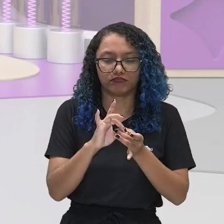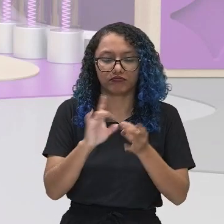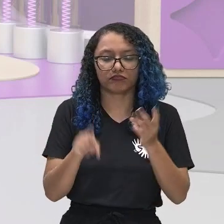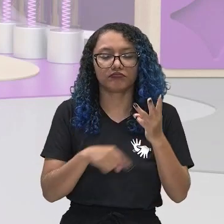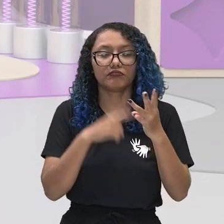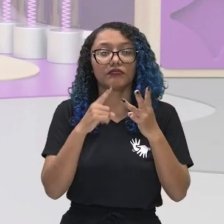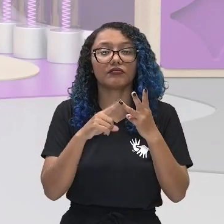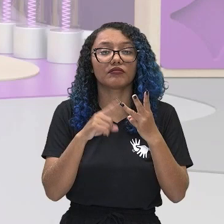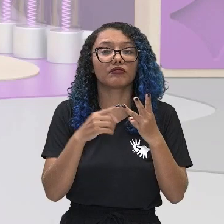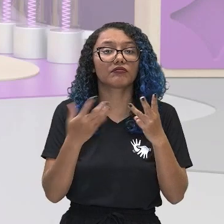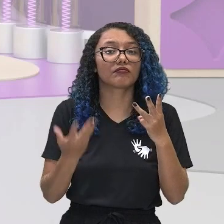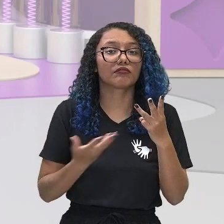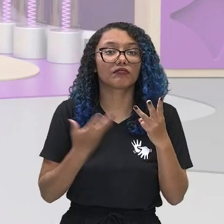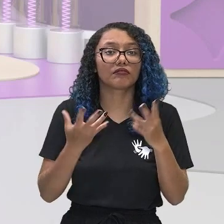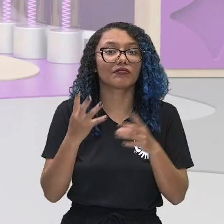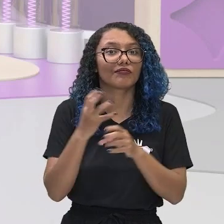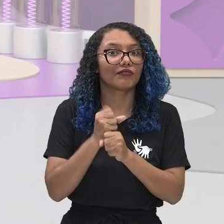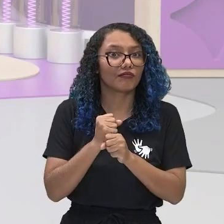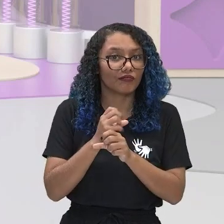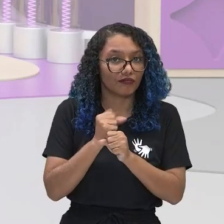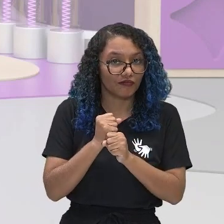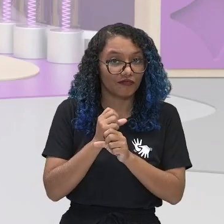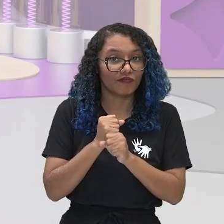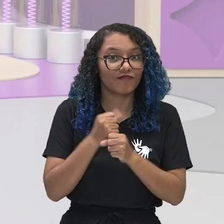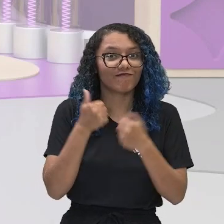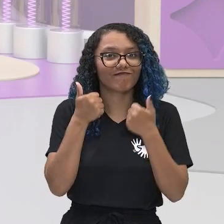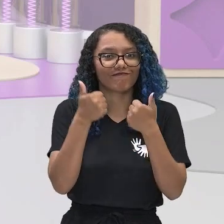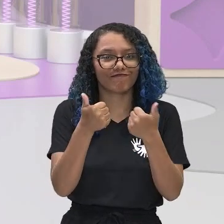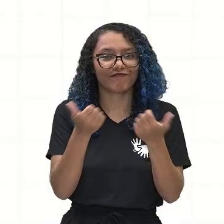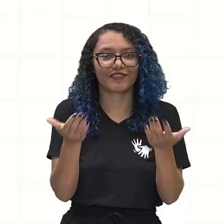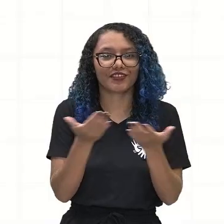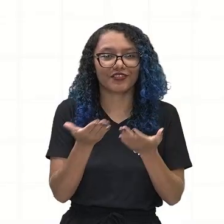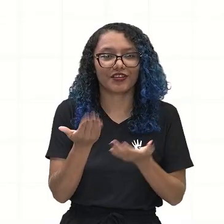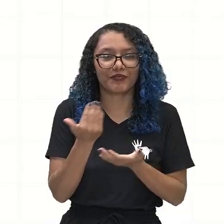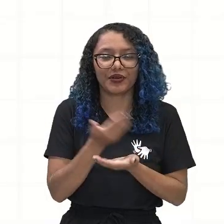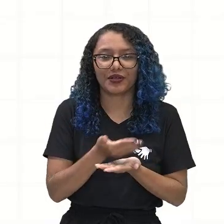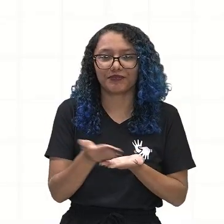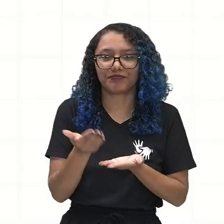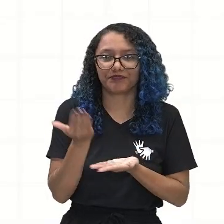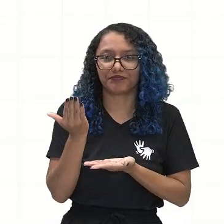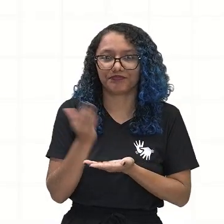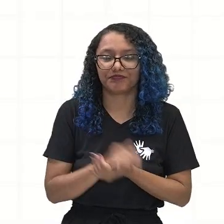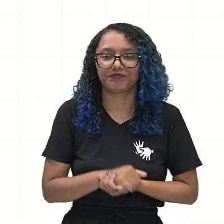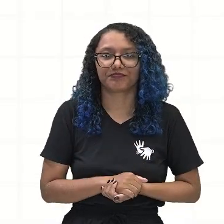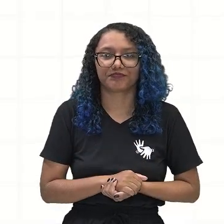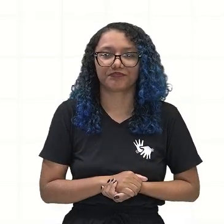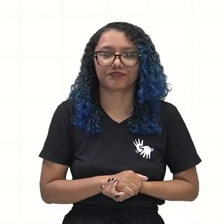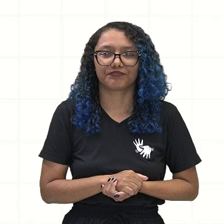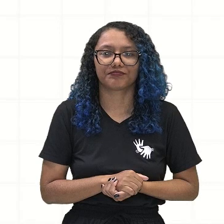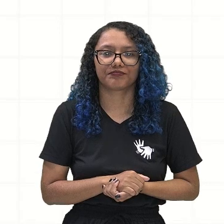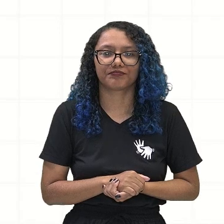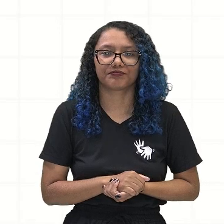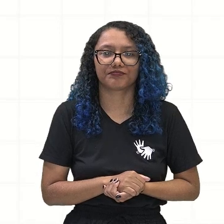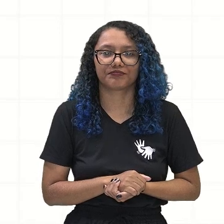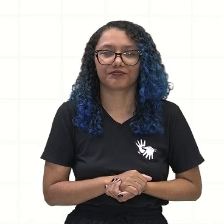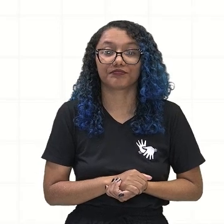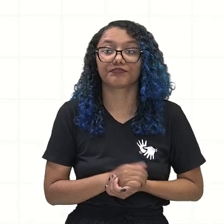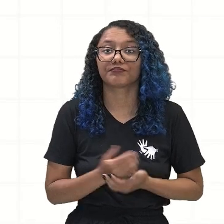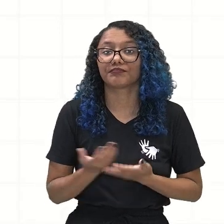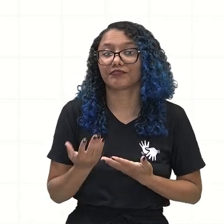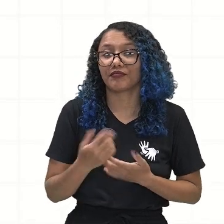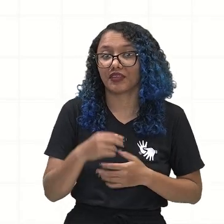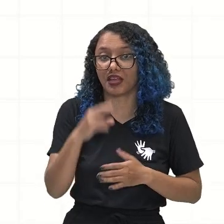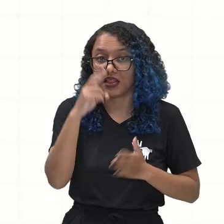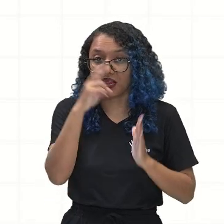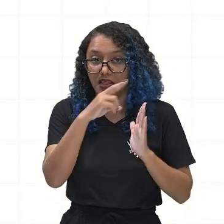terceiro, depois a resolução. Então, vamos resolver. Me segue. Olha o que é que nós temos. Em uma sala de